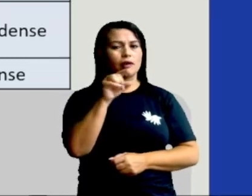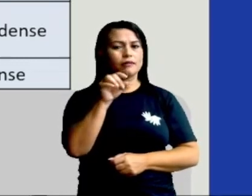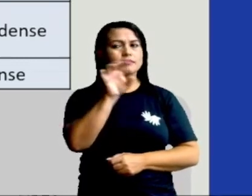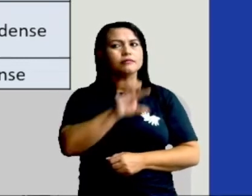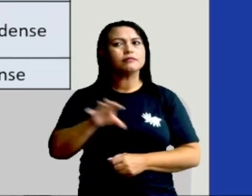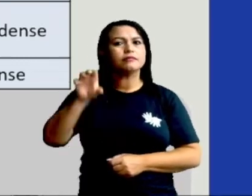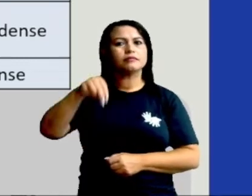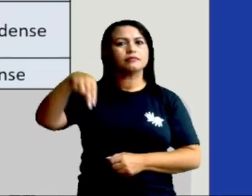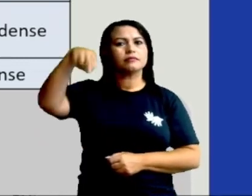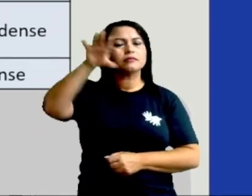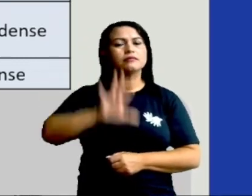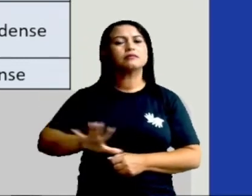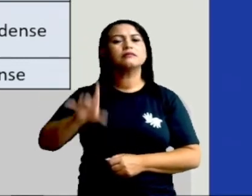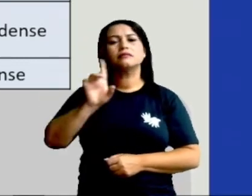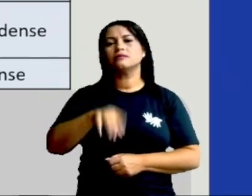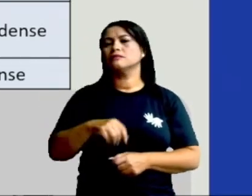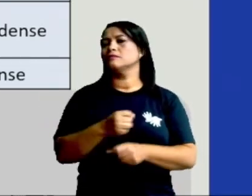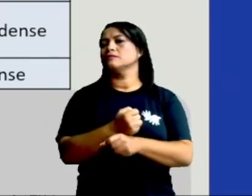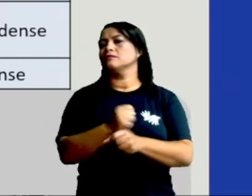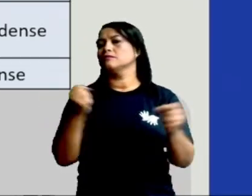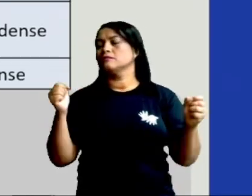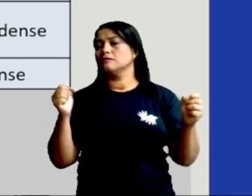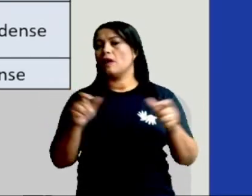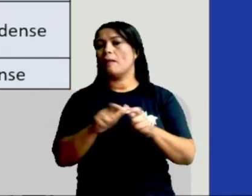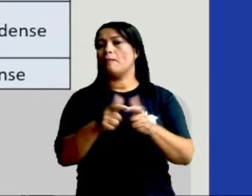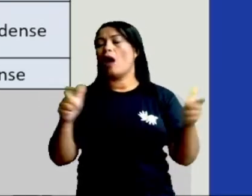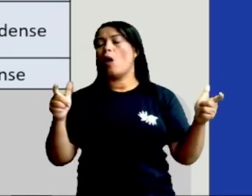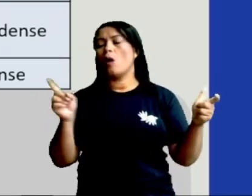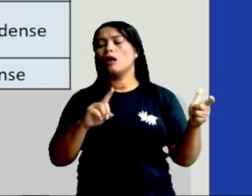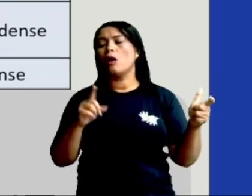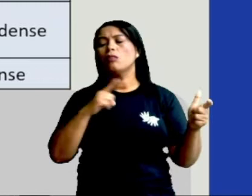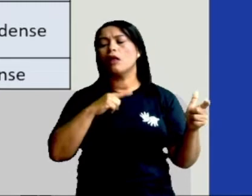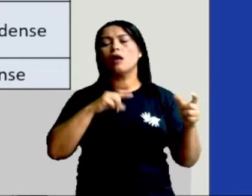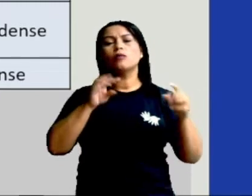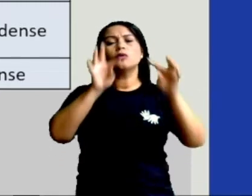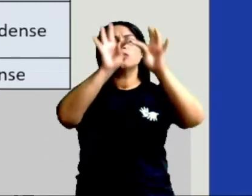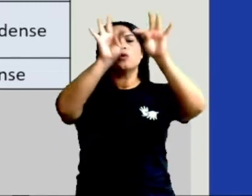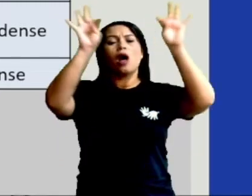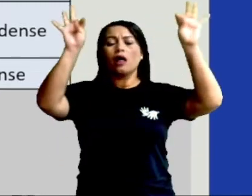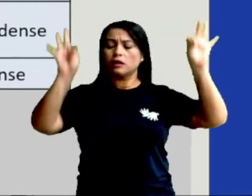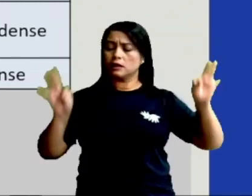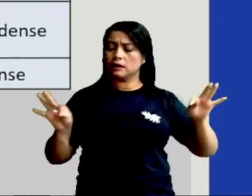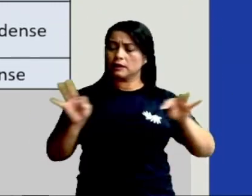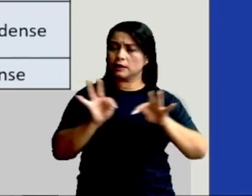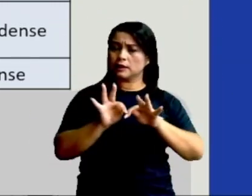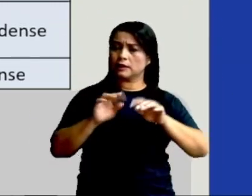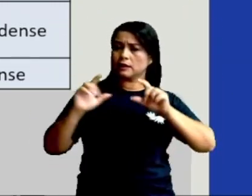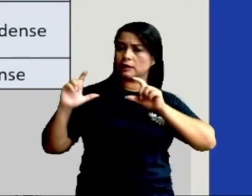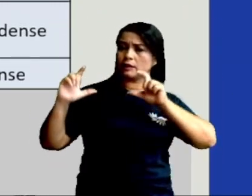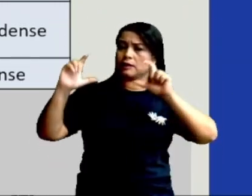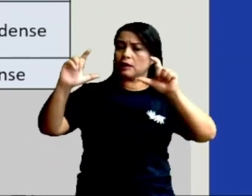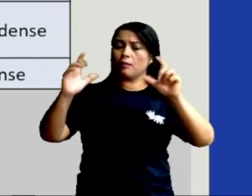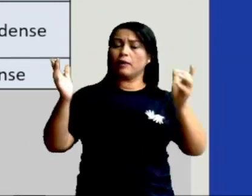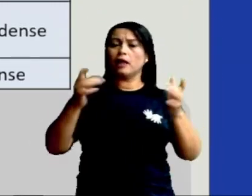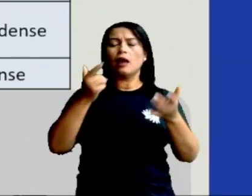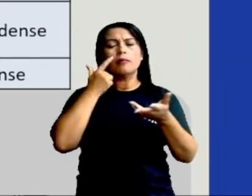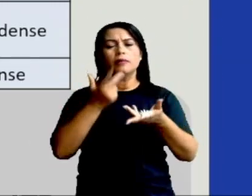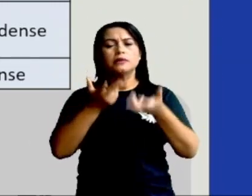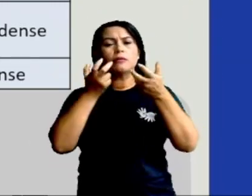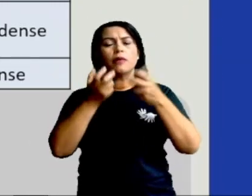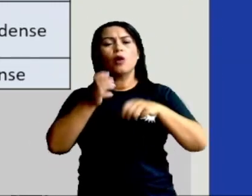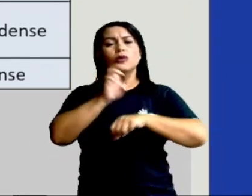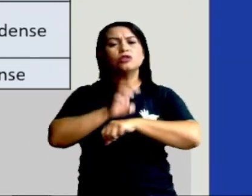não é a maior tá pronto então aqui a gente tem uma tabelinha onde a gente pode perceber os estados as